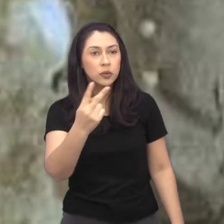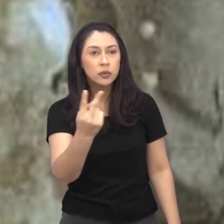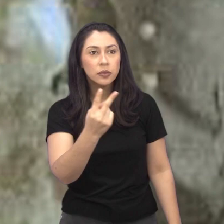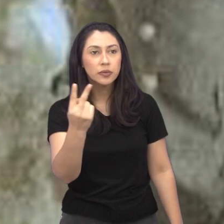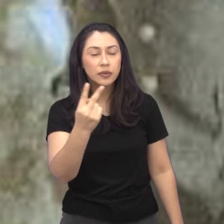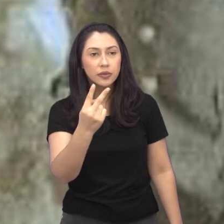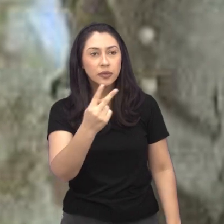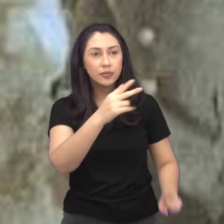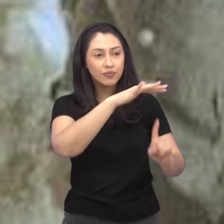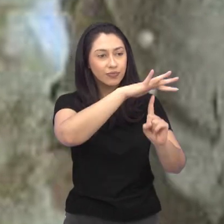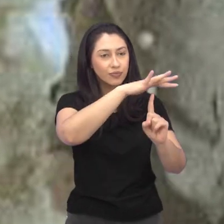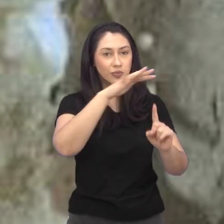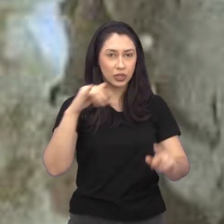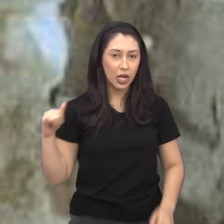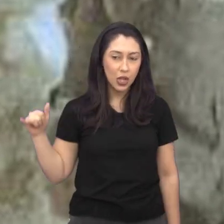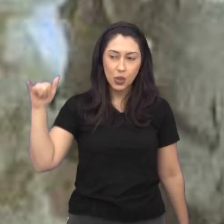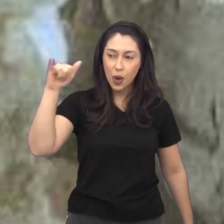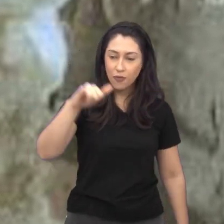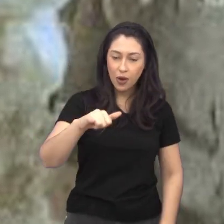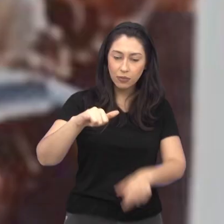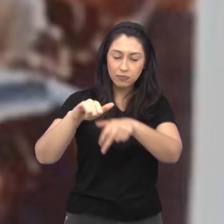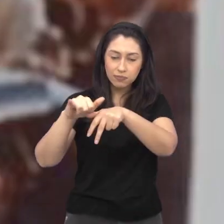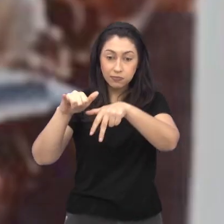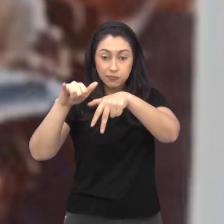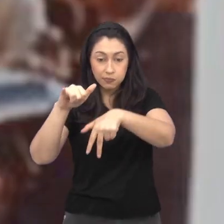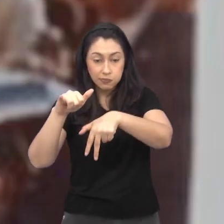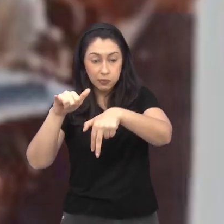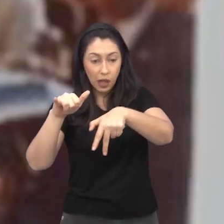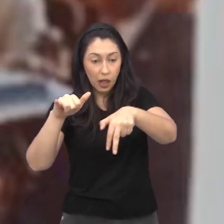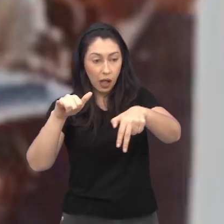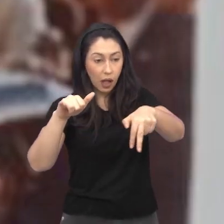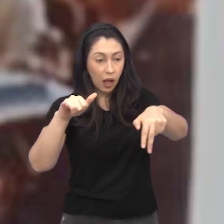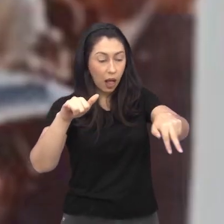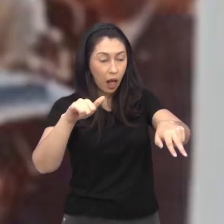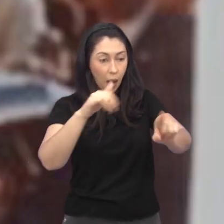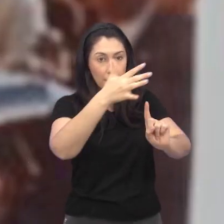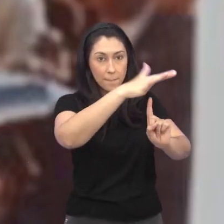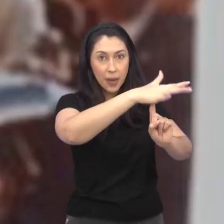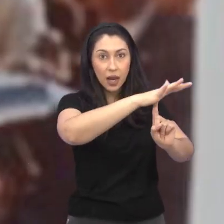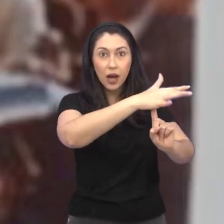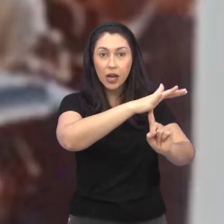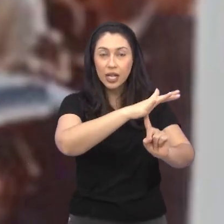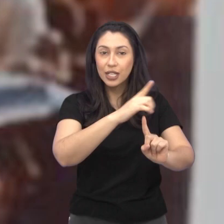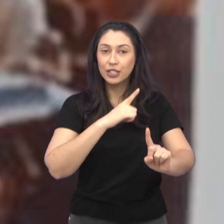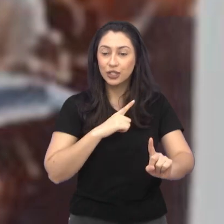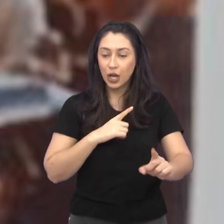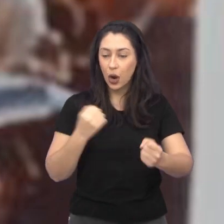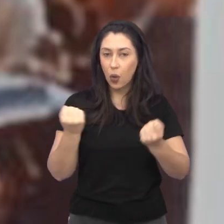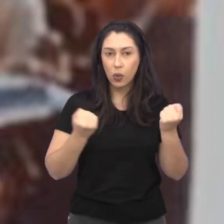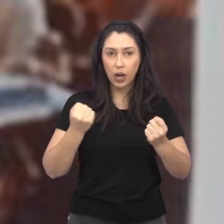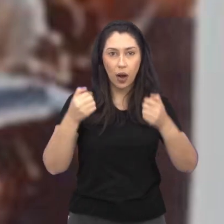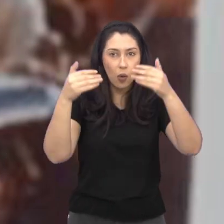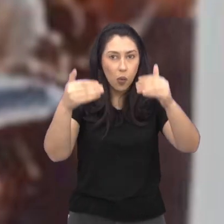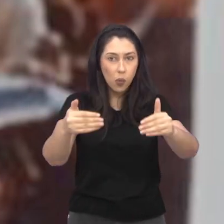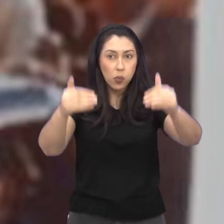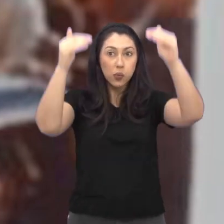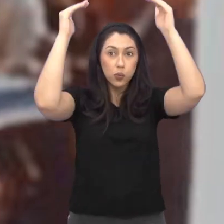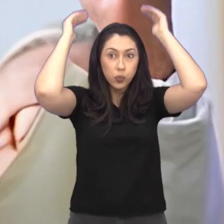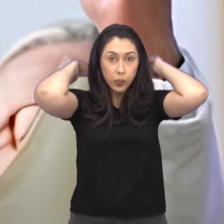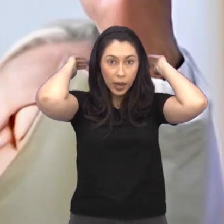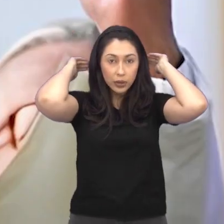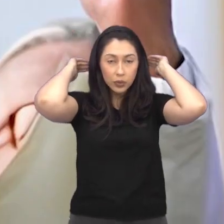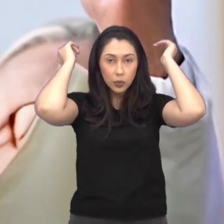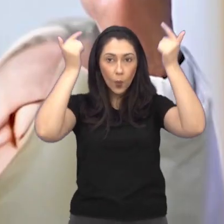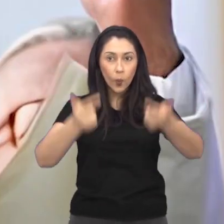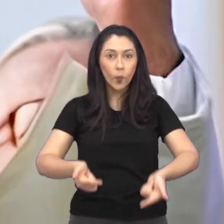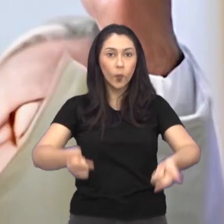descendo do avião para ir pegar o helicóptero, ele estava num carro aberto, né?